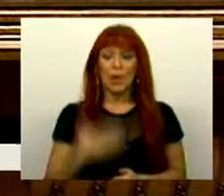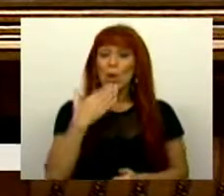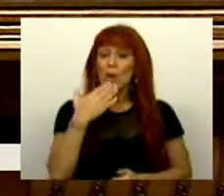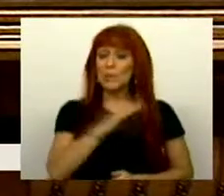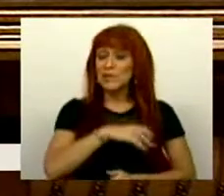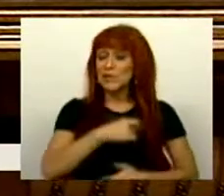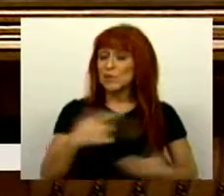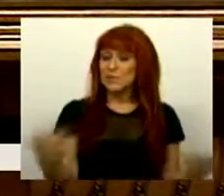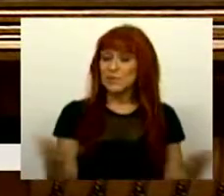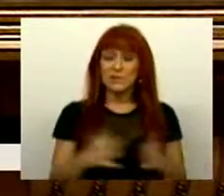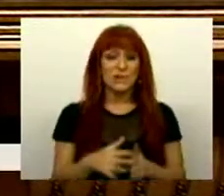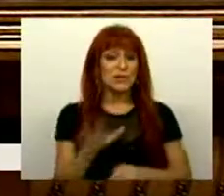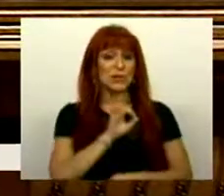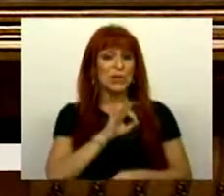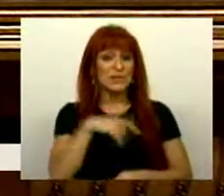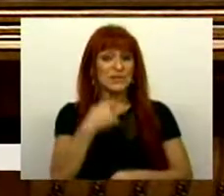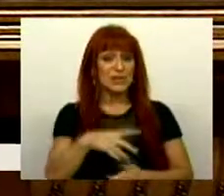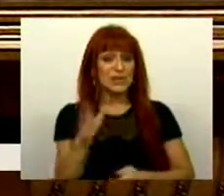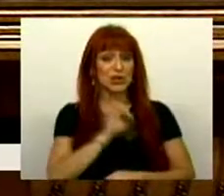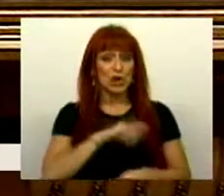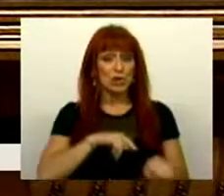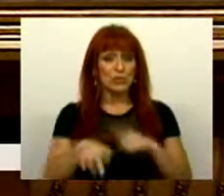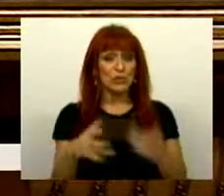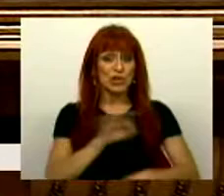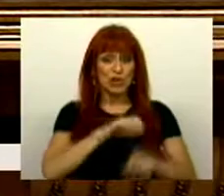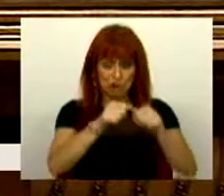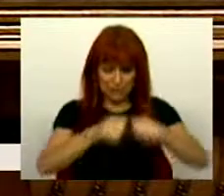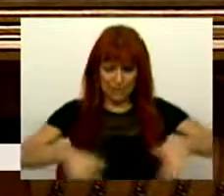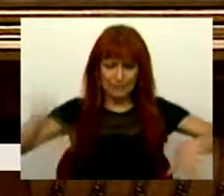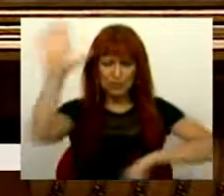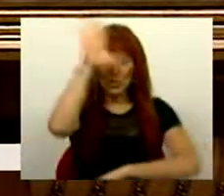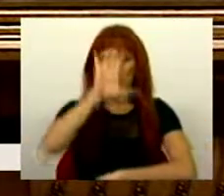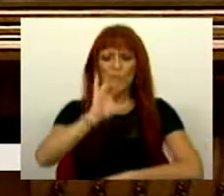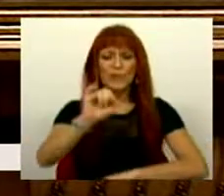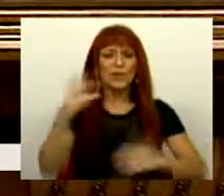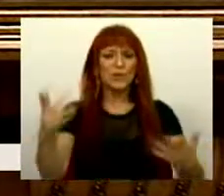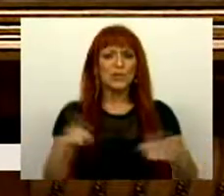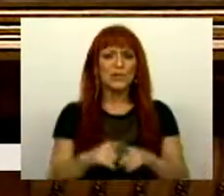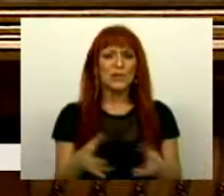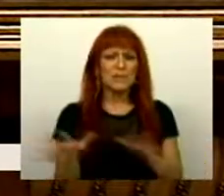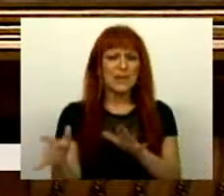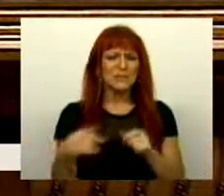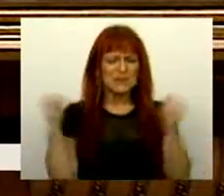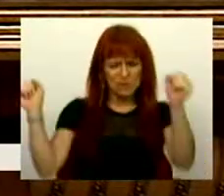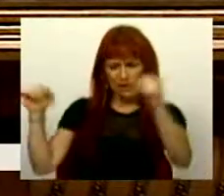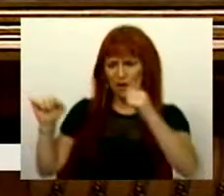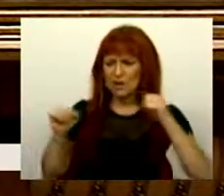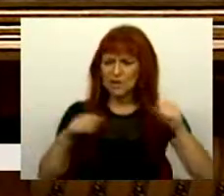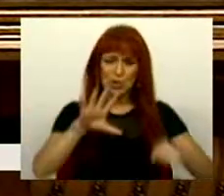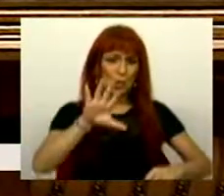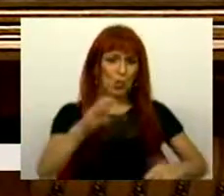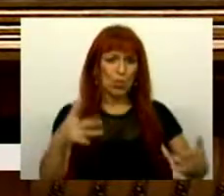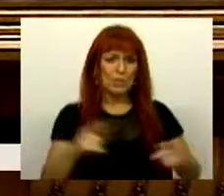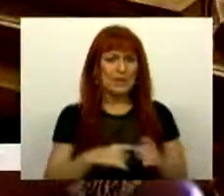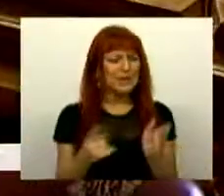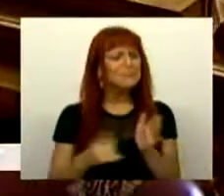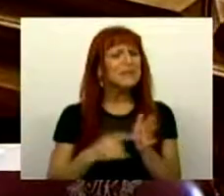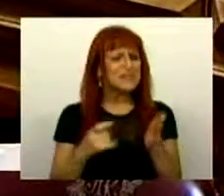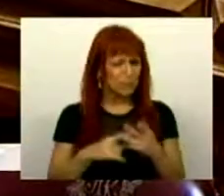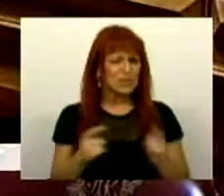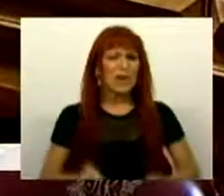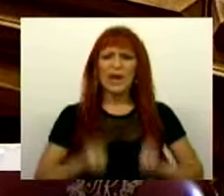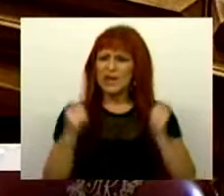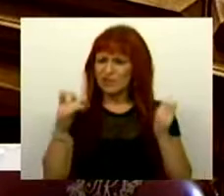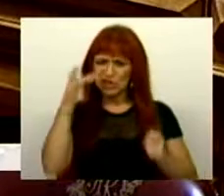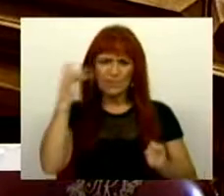Muito obrigado, Sr. Presidente, Sr. Presidente, Srs. Deputados, Srs. Membros do Governo. É mais ou menos consensual que o país precisa de